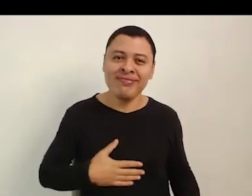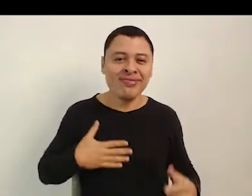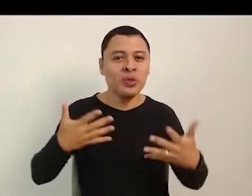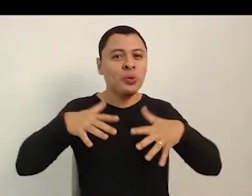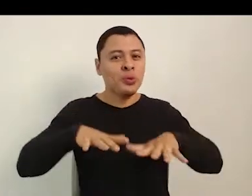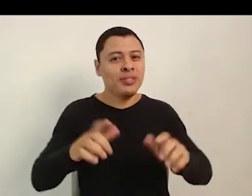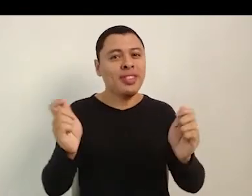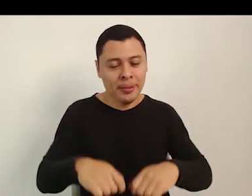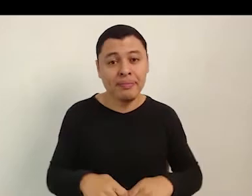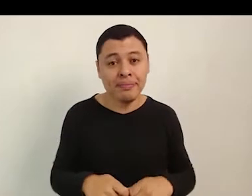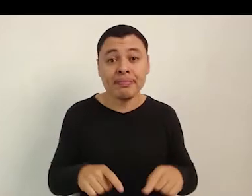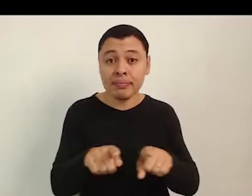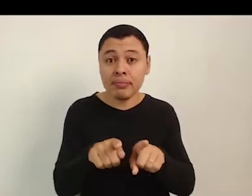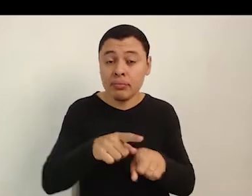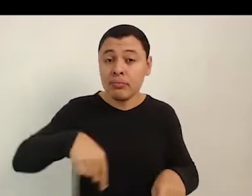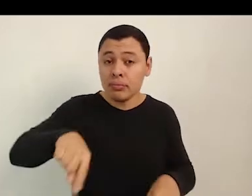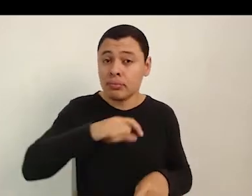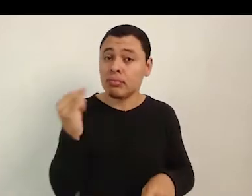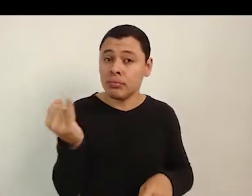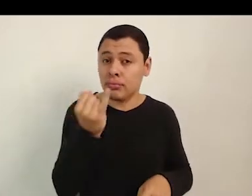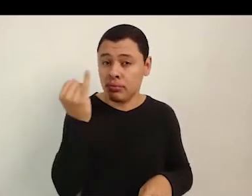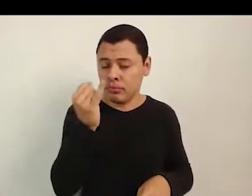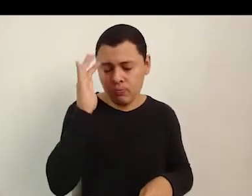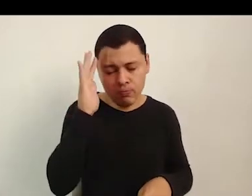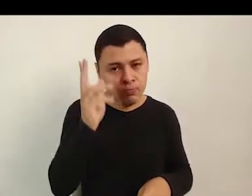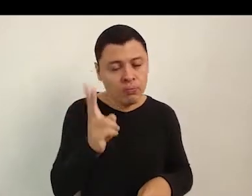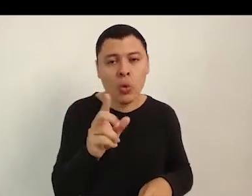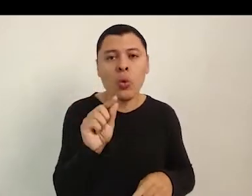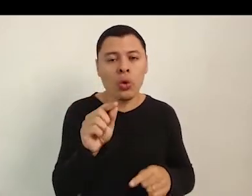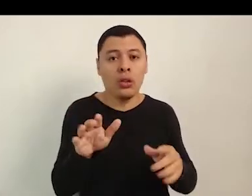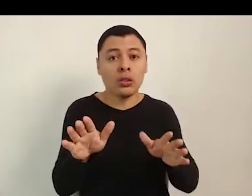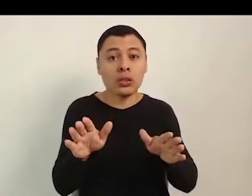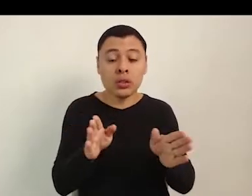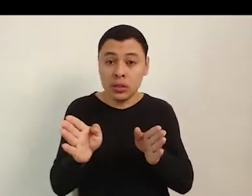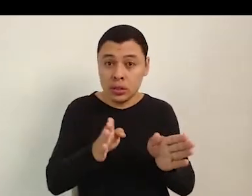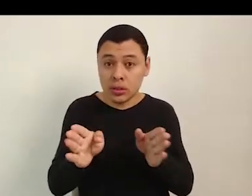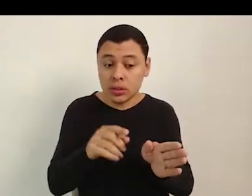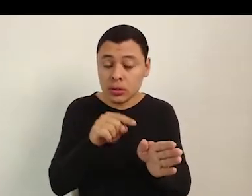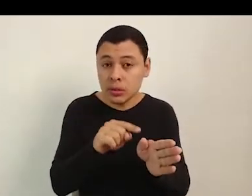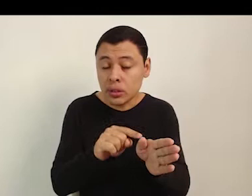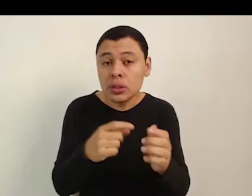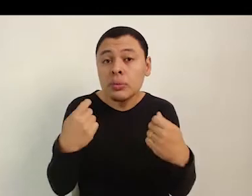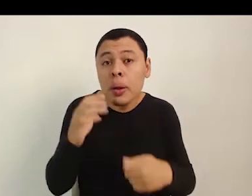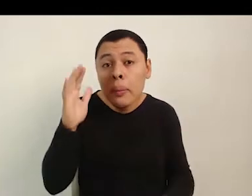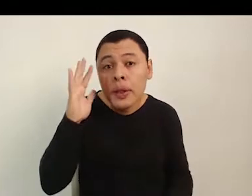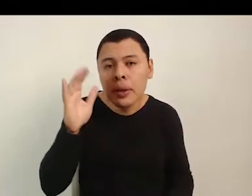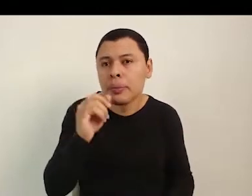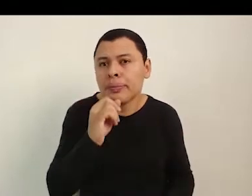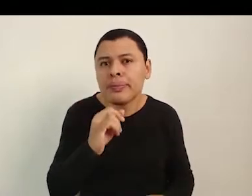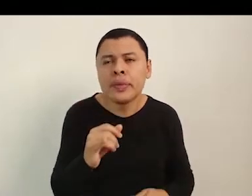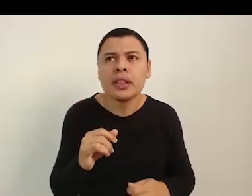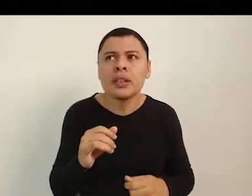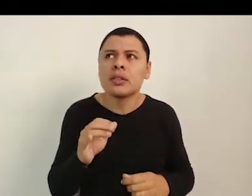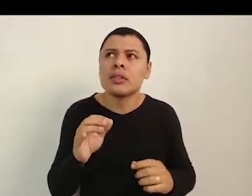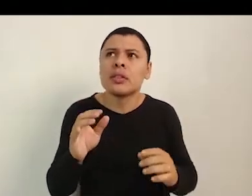Certo, importante Bruno? que a gente sempre ressalta quando a gente fala de acessibilidade é que a gente não pensa em deficiências, a gente não